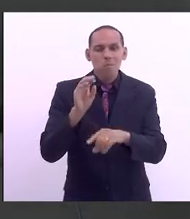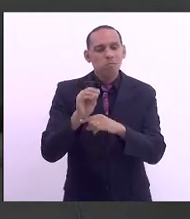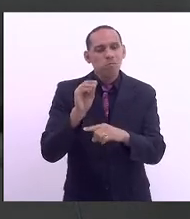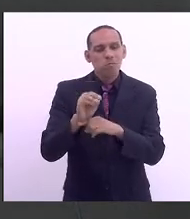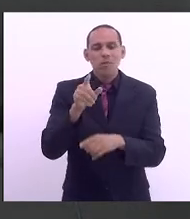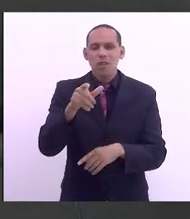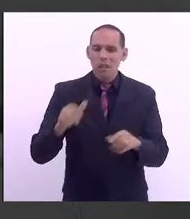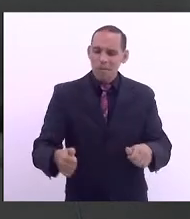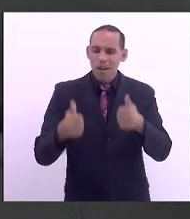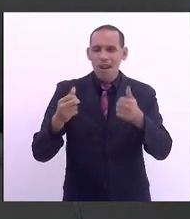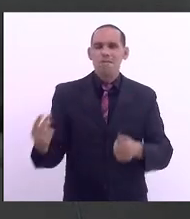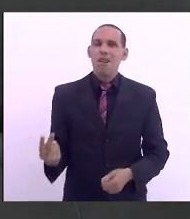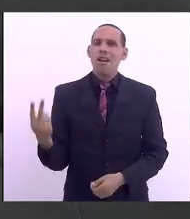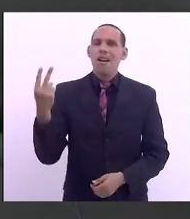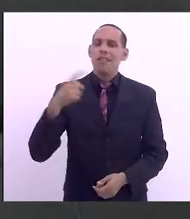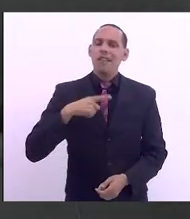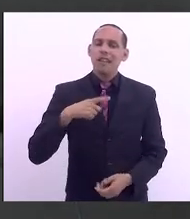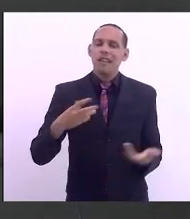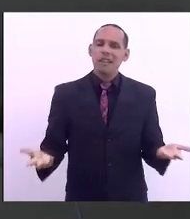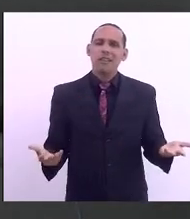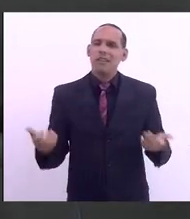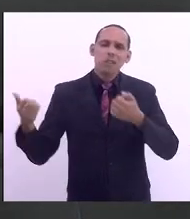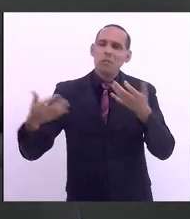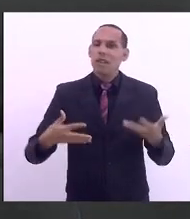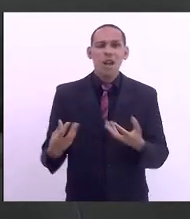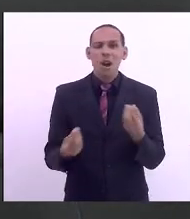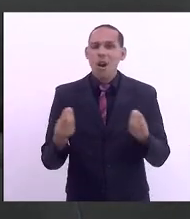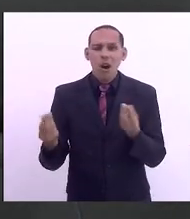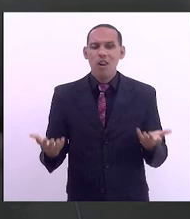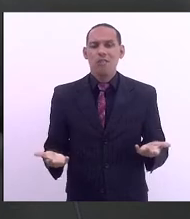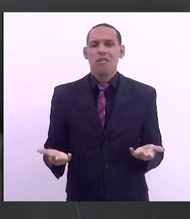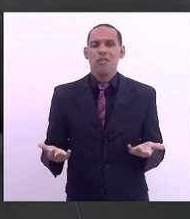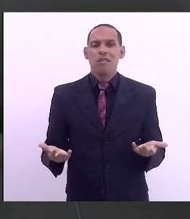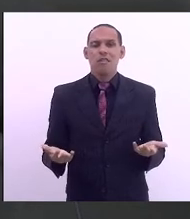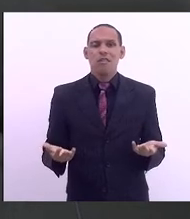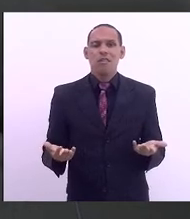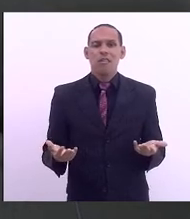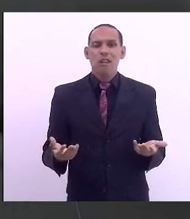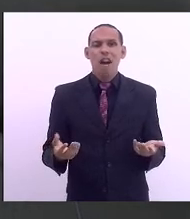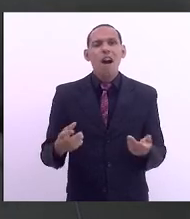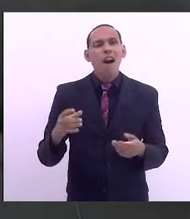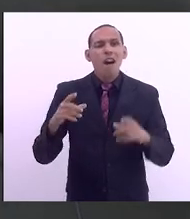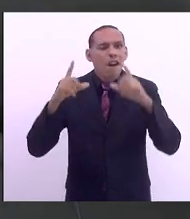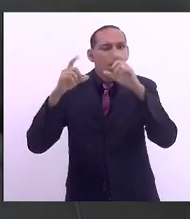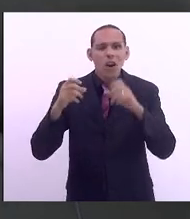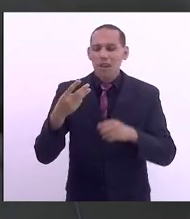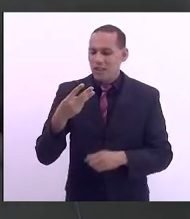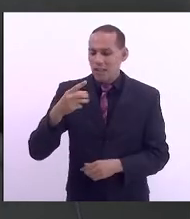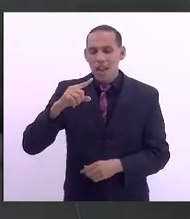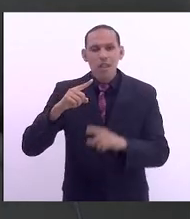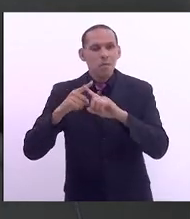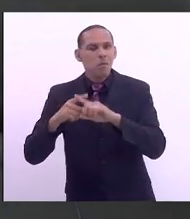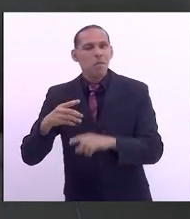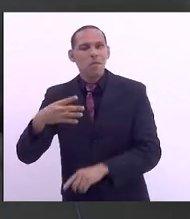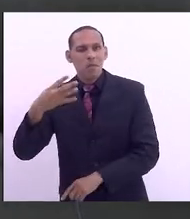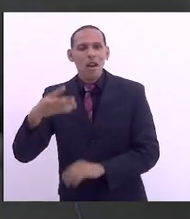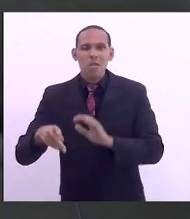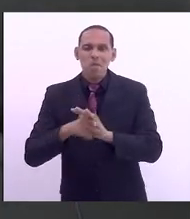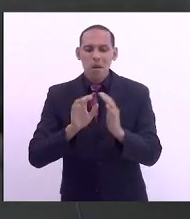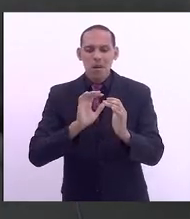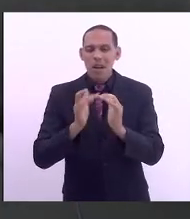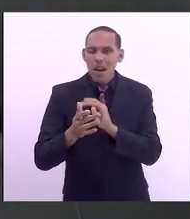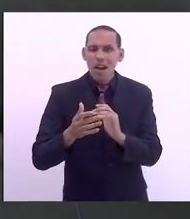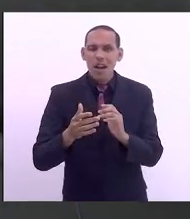homem valoroso? Como explicar que você foi reconhecido por uma foto 3x4 da rede social? Como